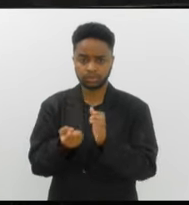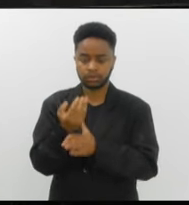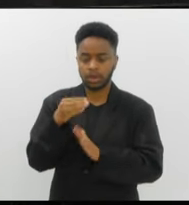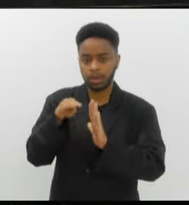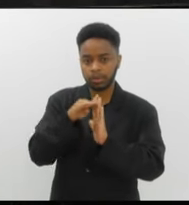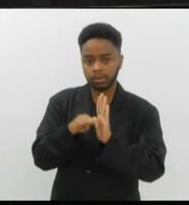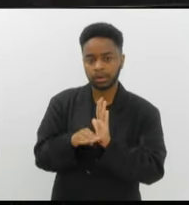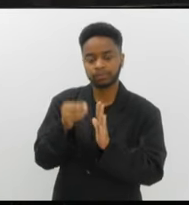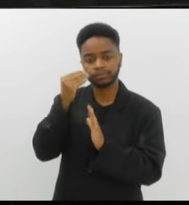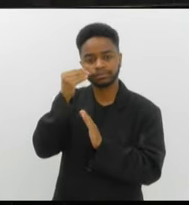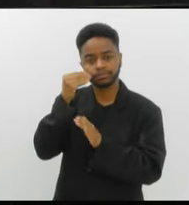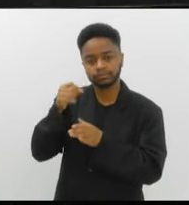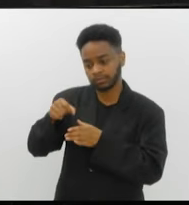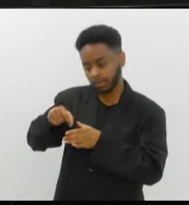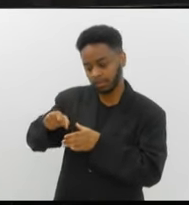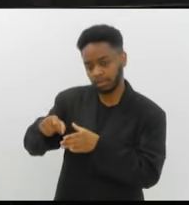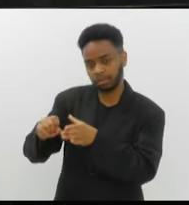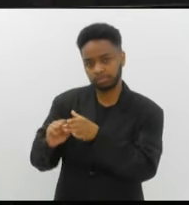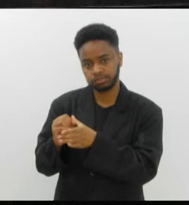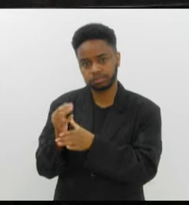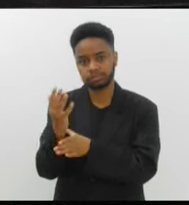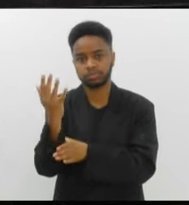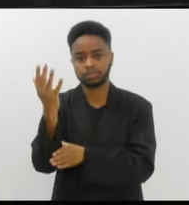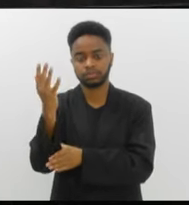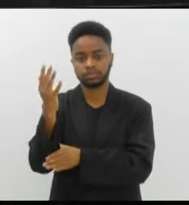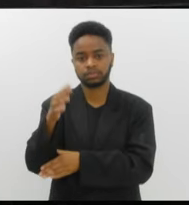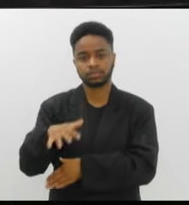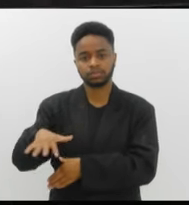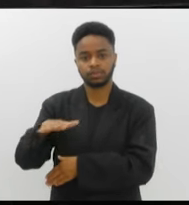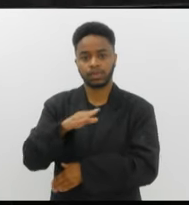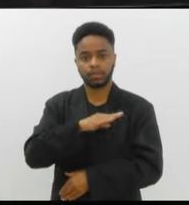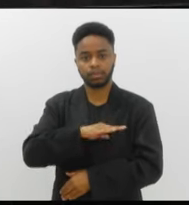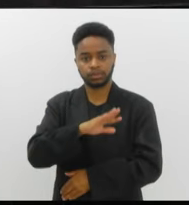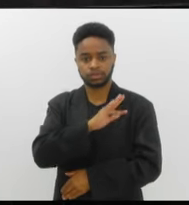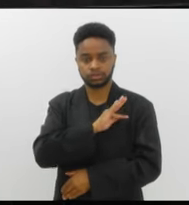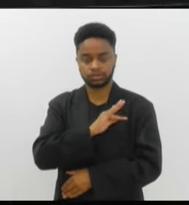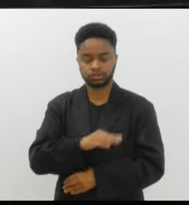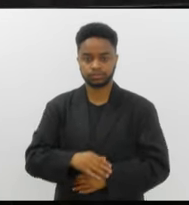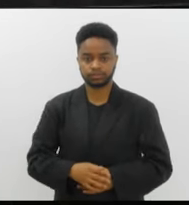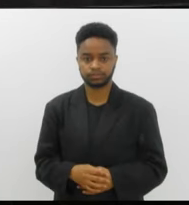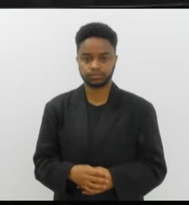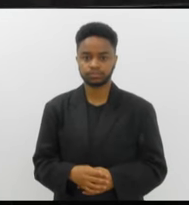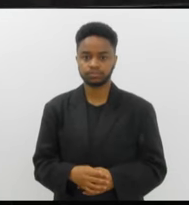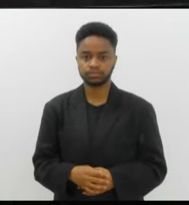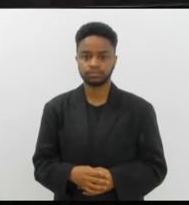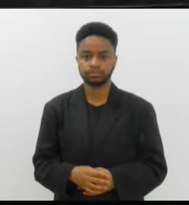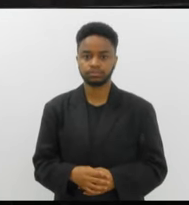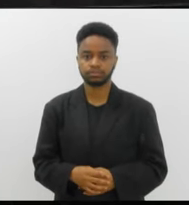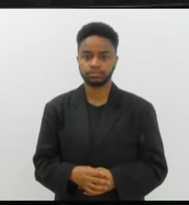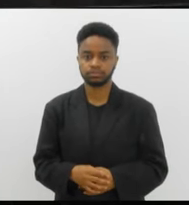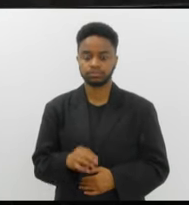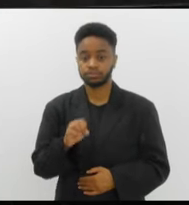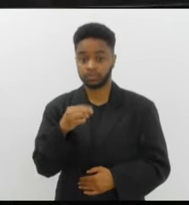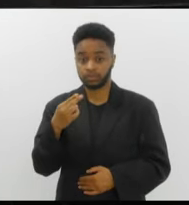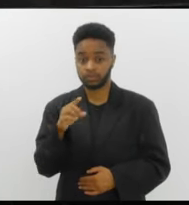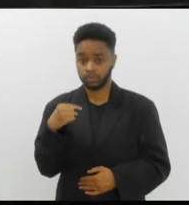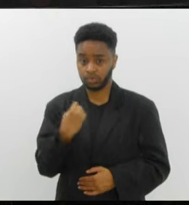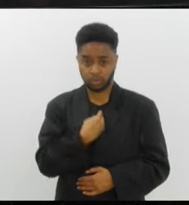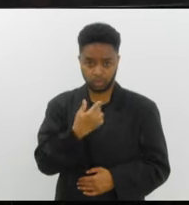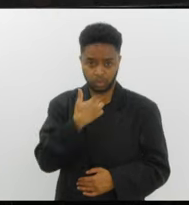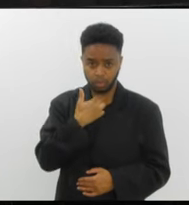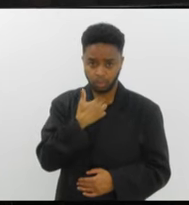de reflorestamento na nossa querida Baixada Fluminense? Será que nós não